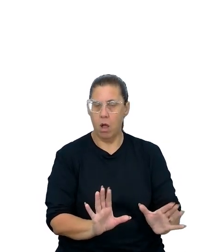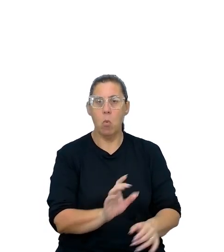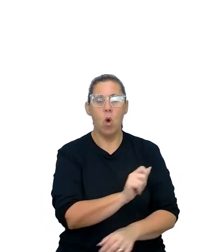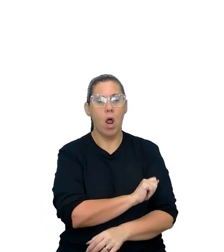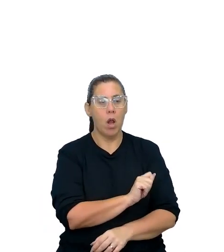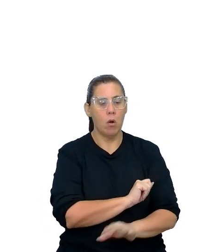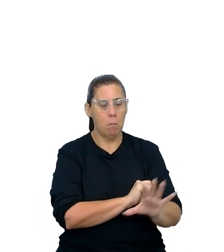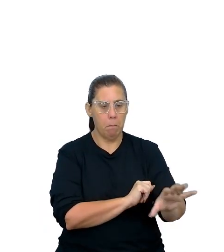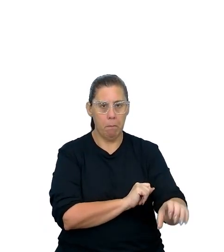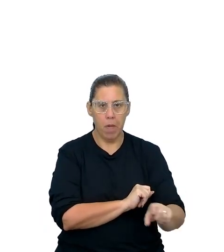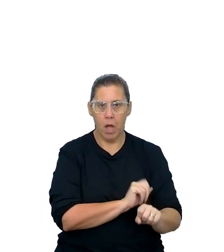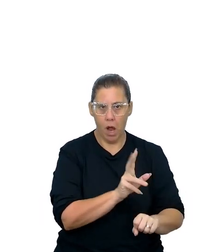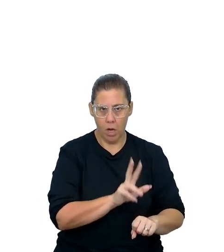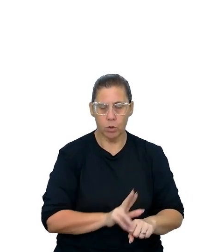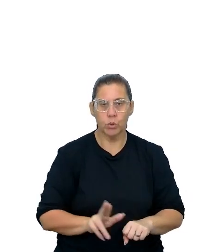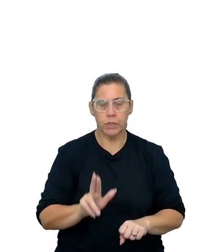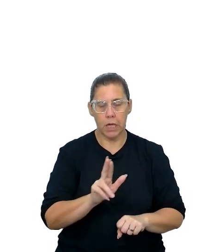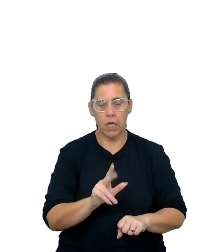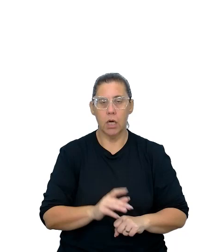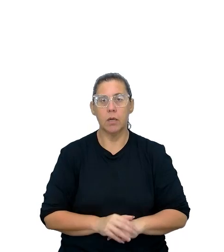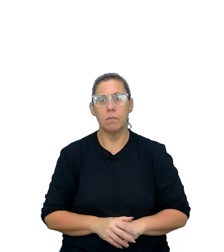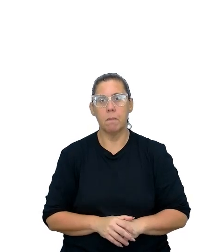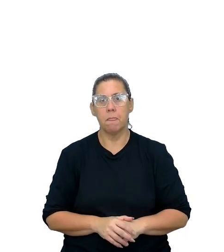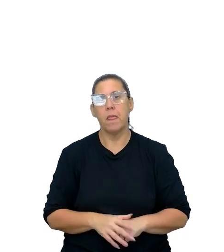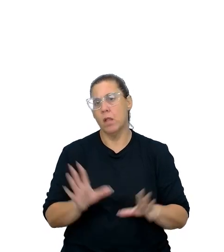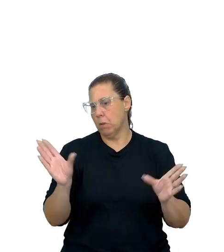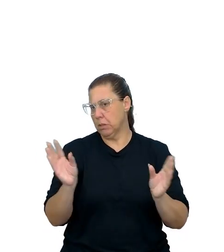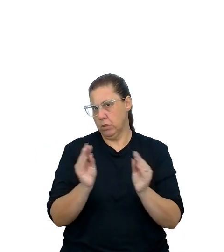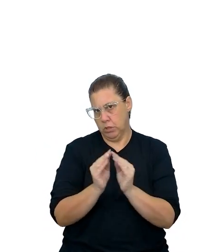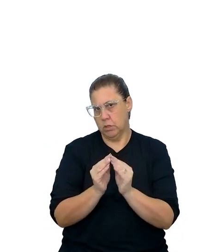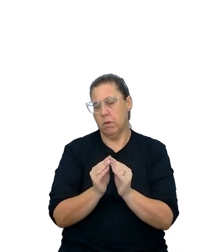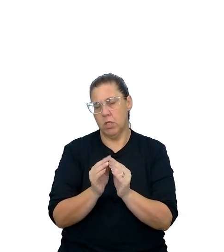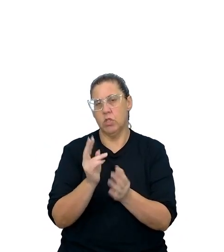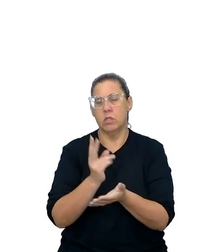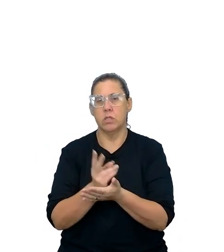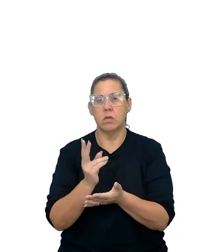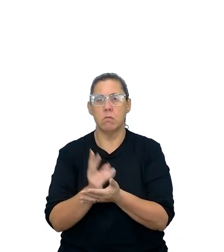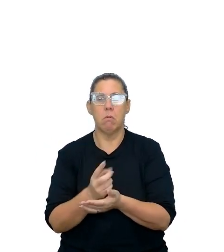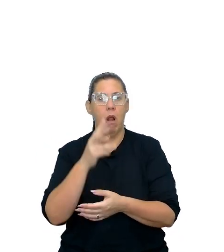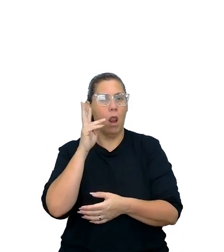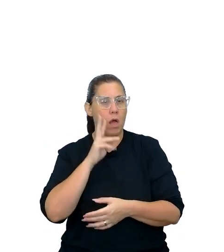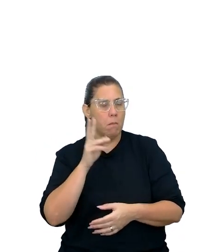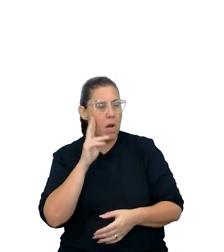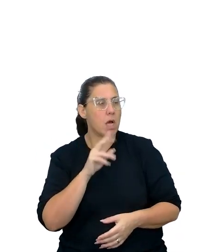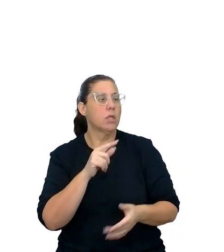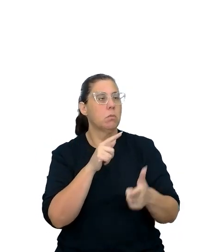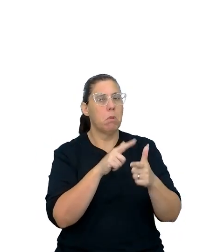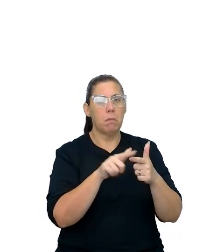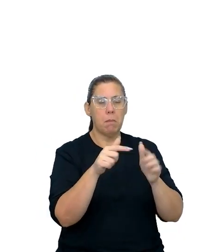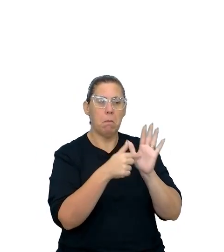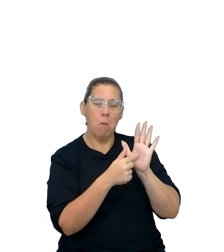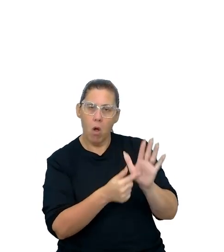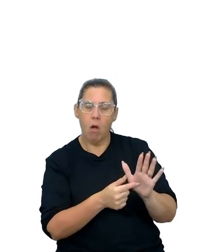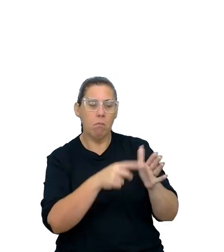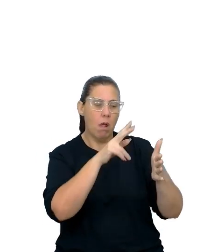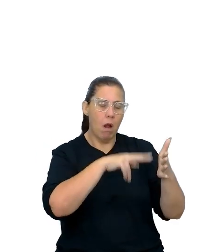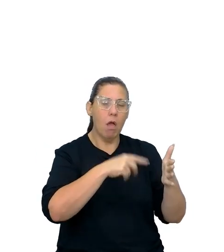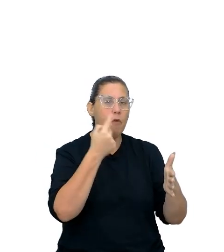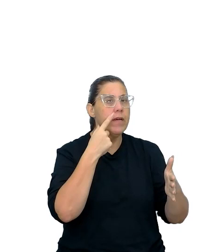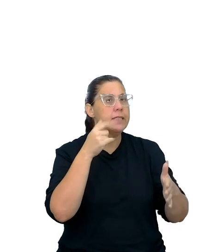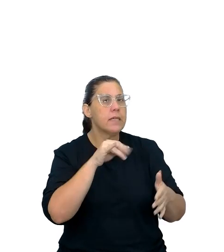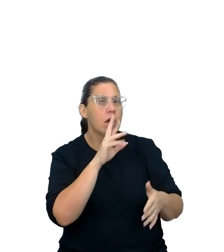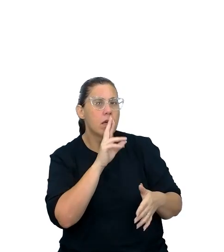estudantes possam utilizá-los, né, e sistematize, voltando aos enunciados dos problemas para verificar se a